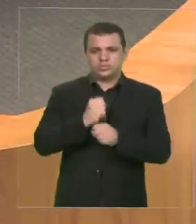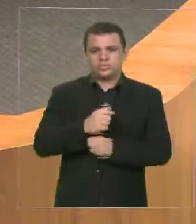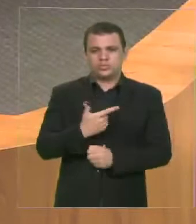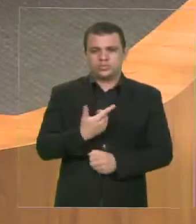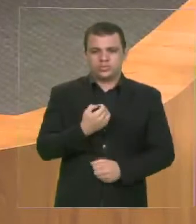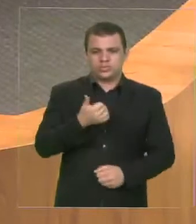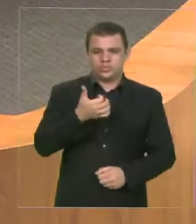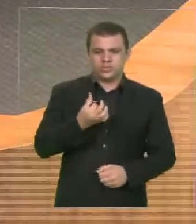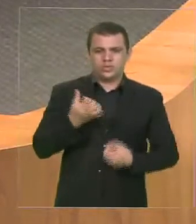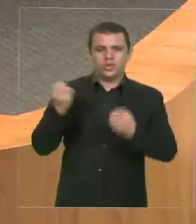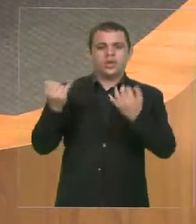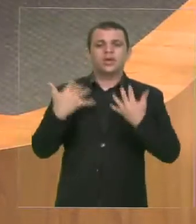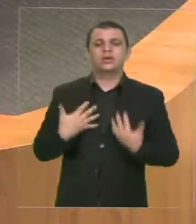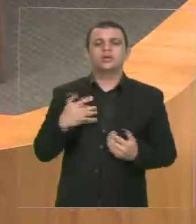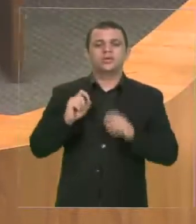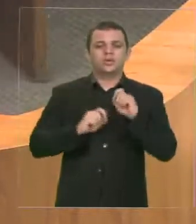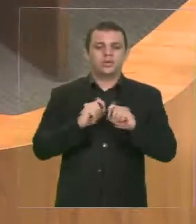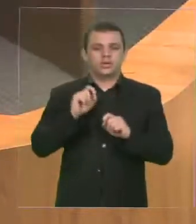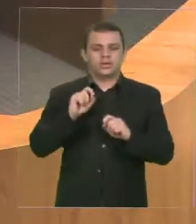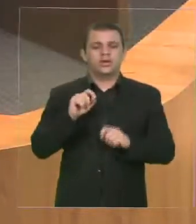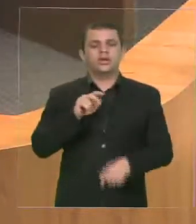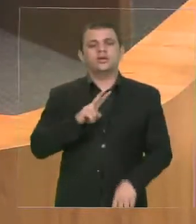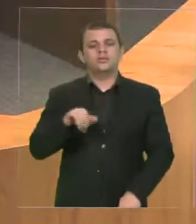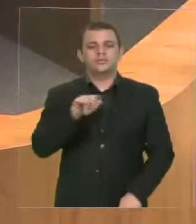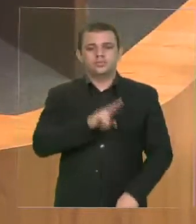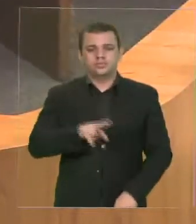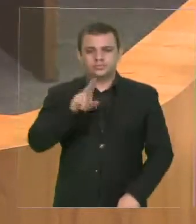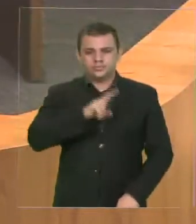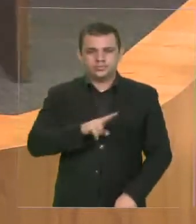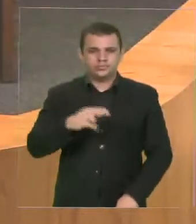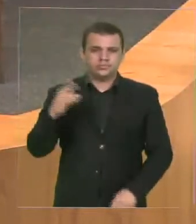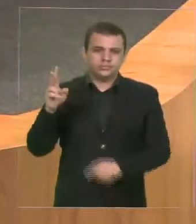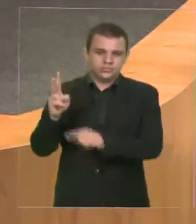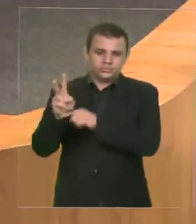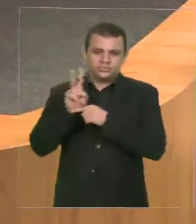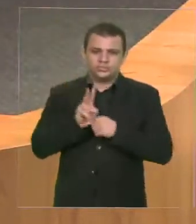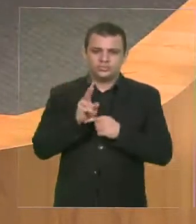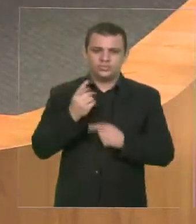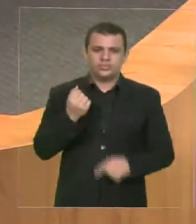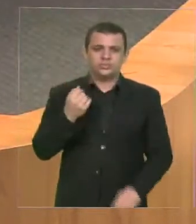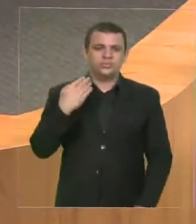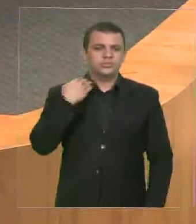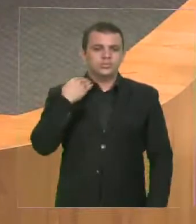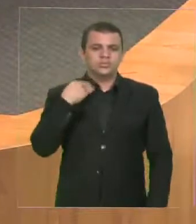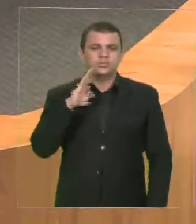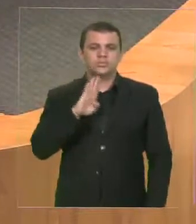100/2016, será utilizado para